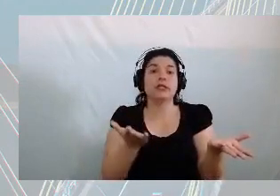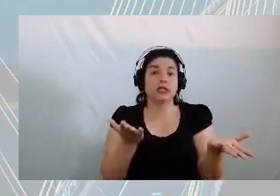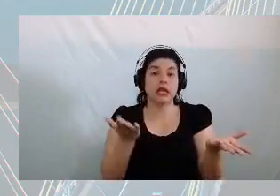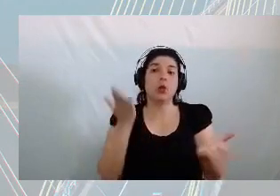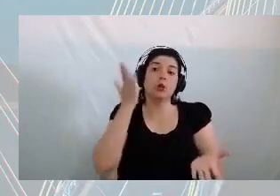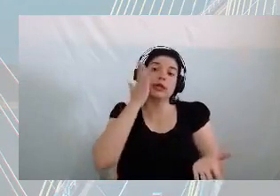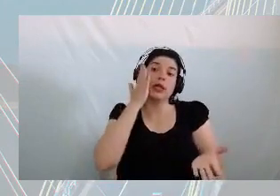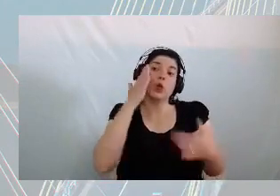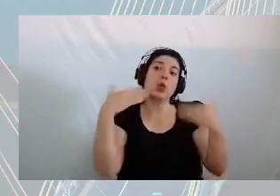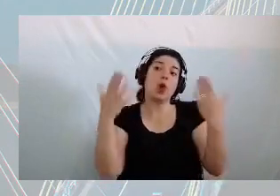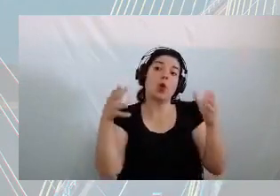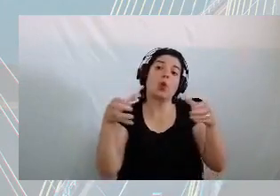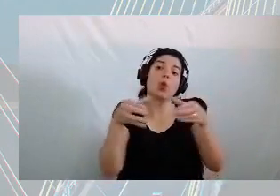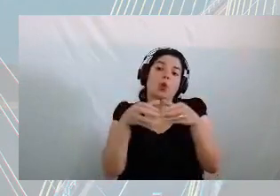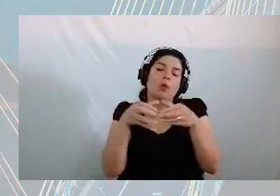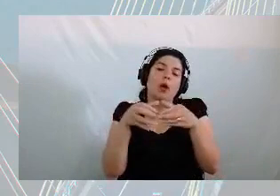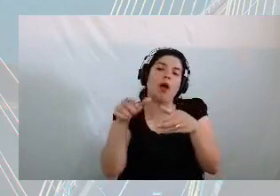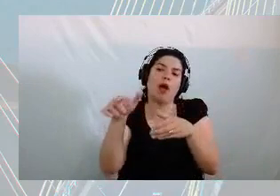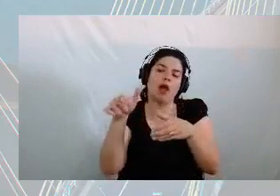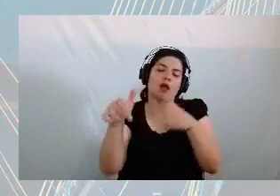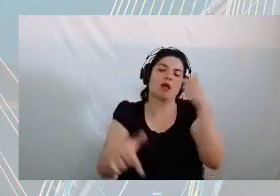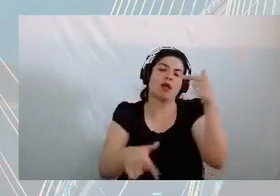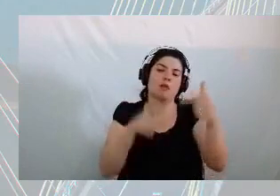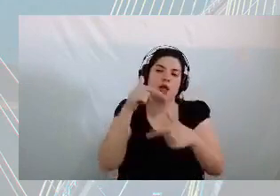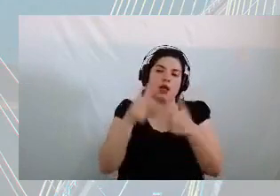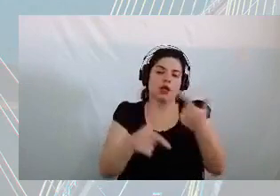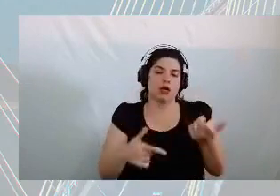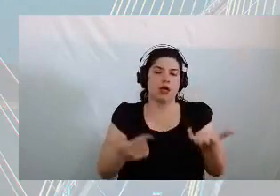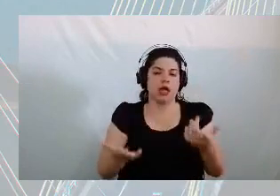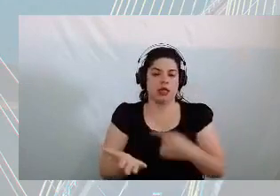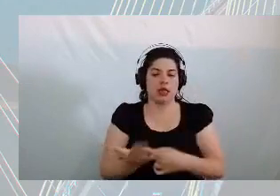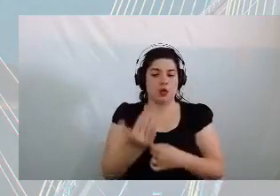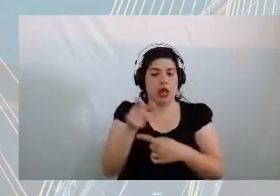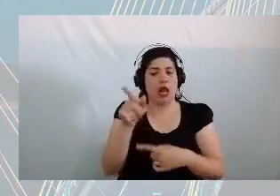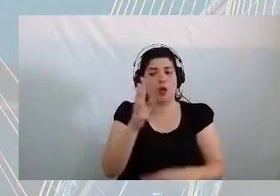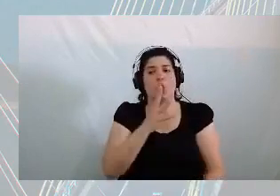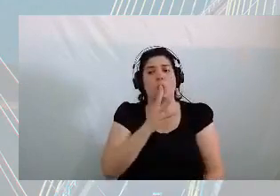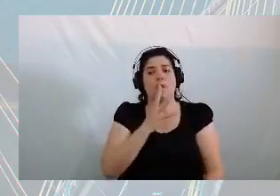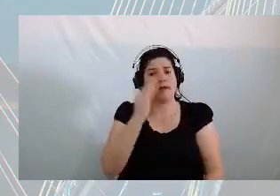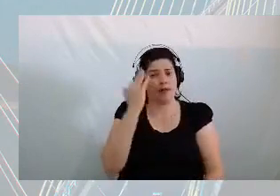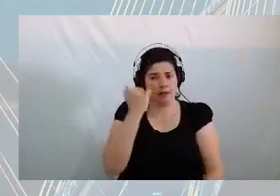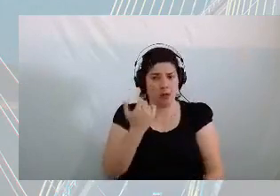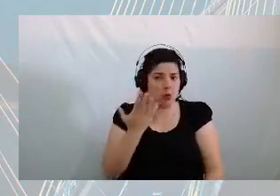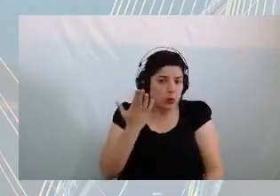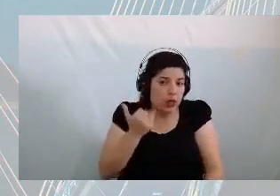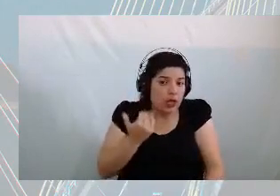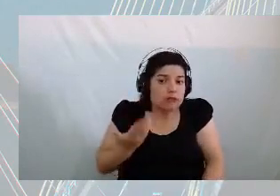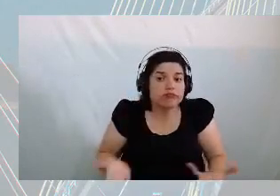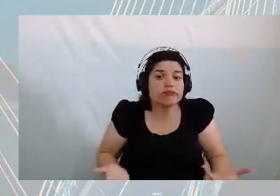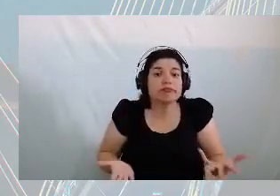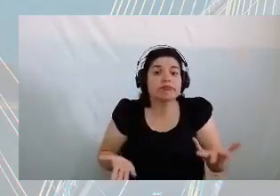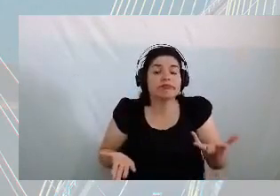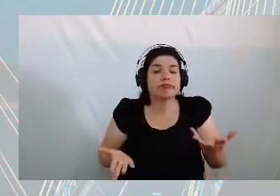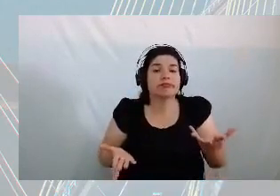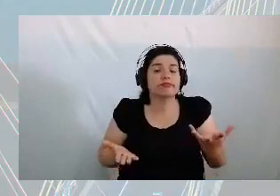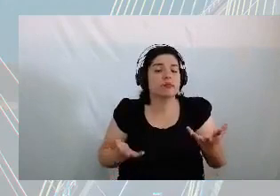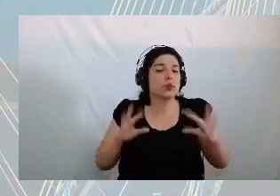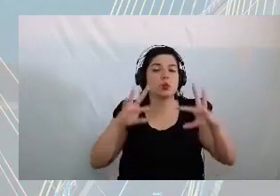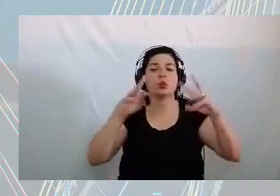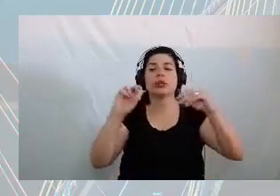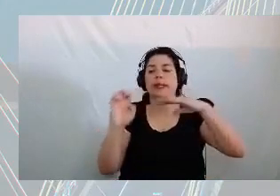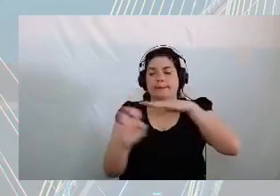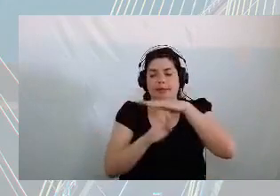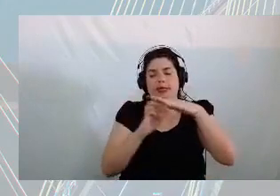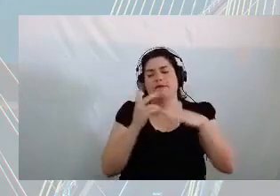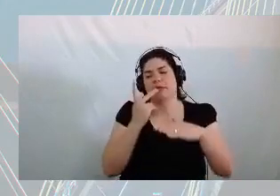pessoa conta, né? Eu conheço as tecnologias que ela domina, como que toda a empresa, né, a gente está falando de forma ampla,